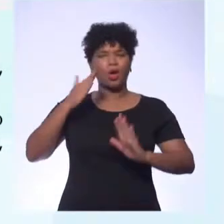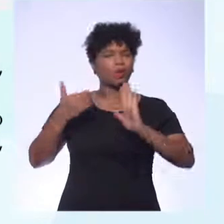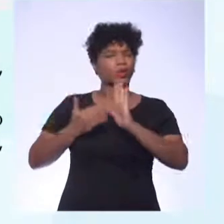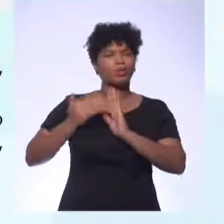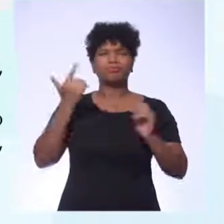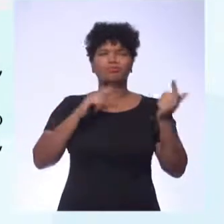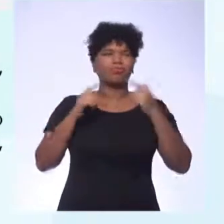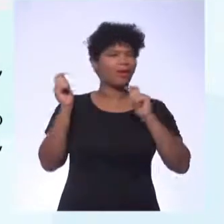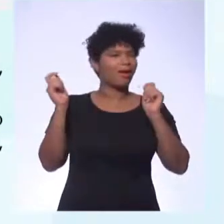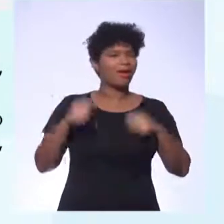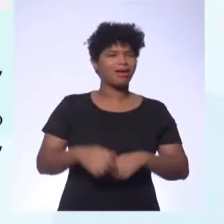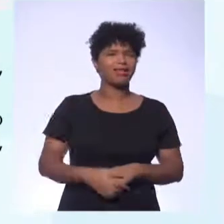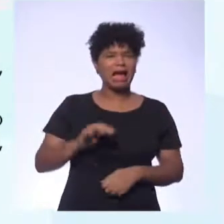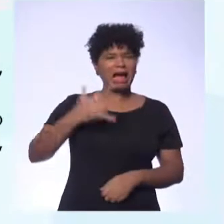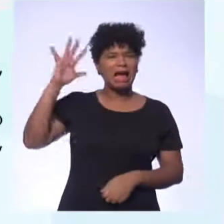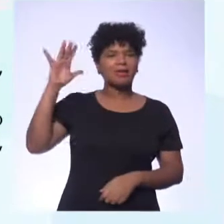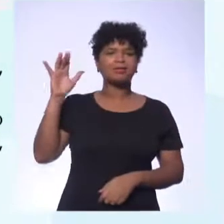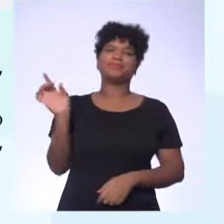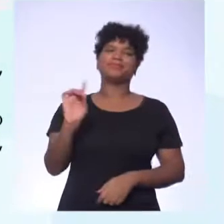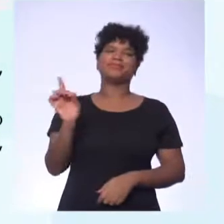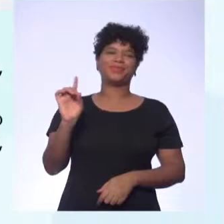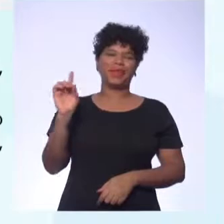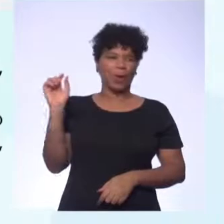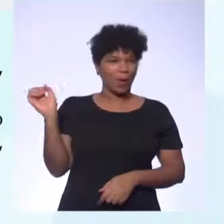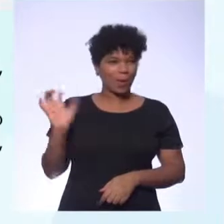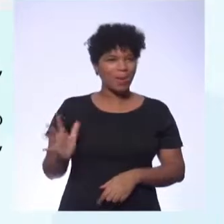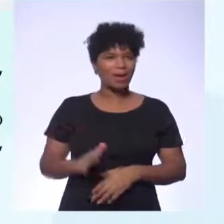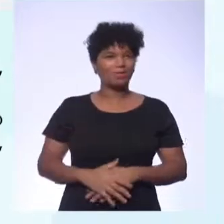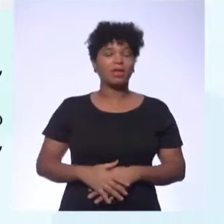energia barata, confiável,